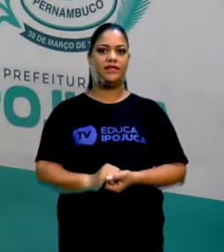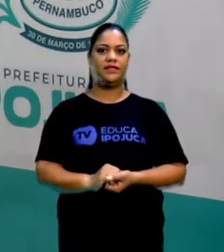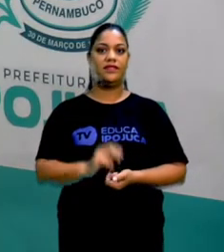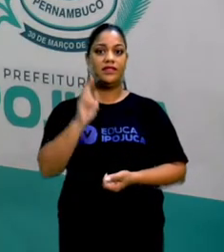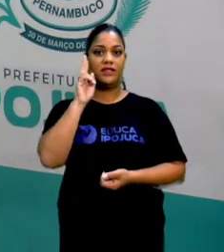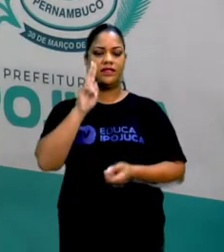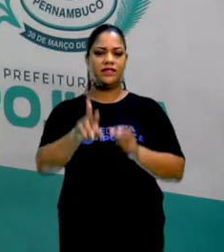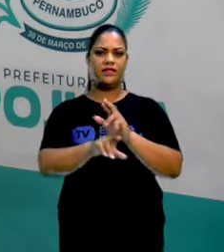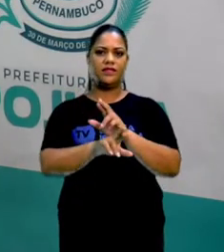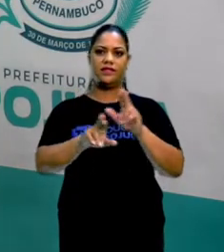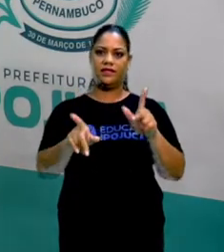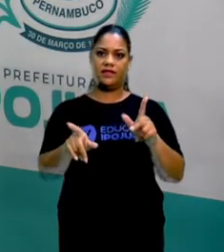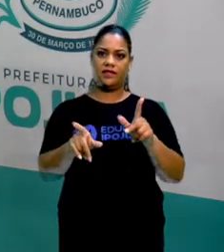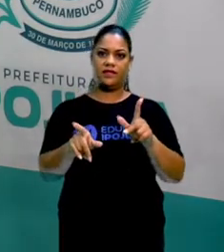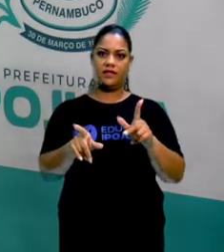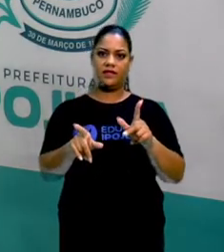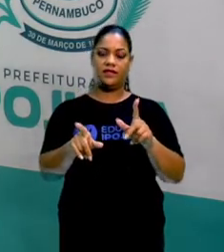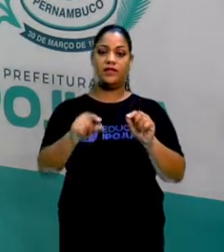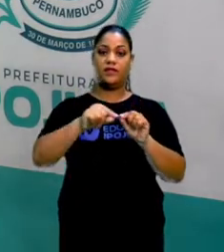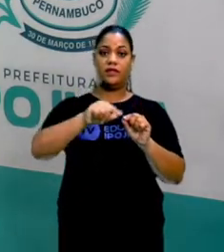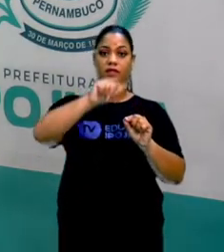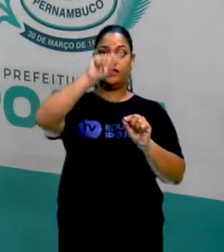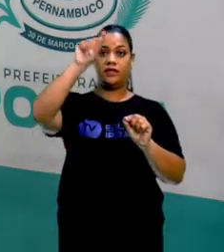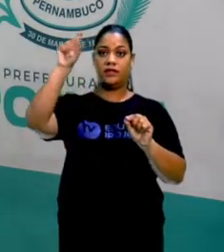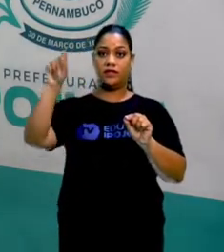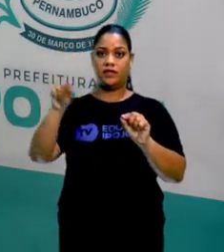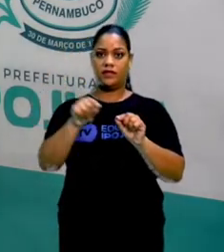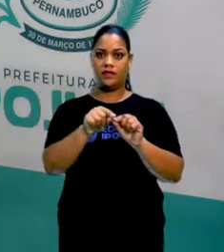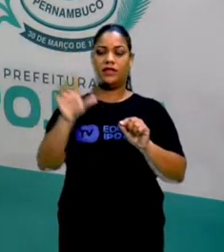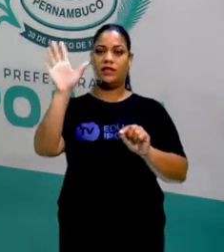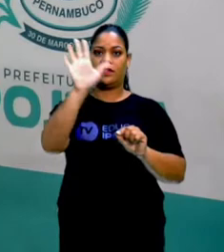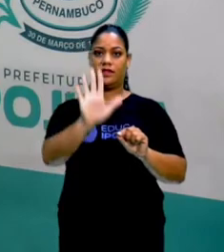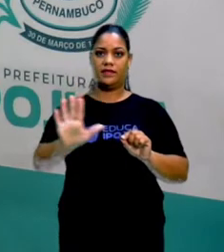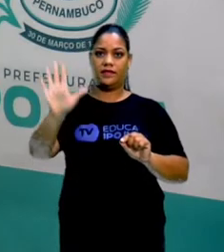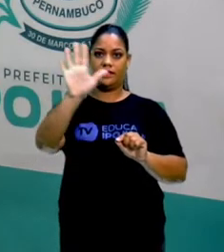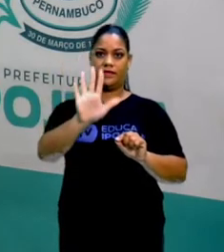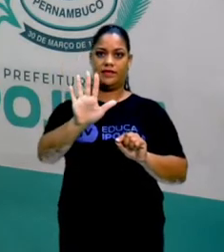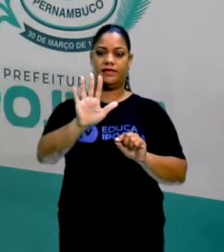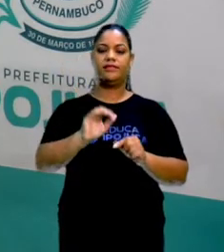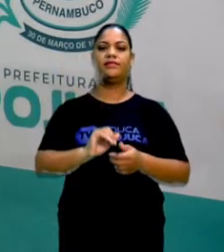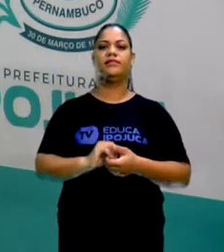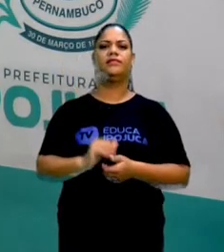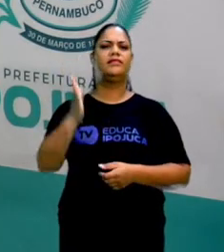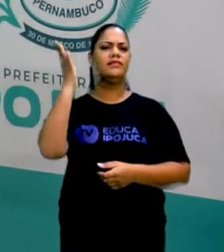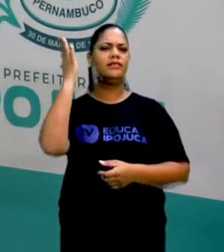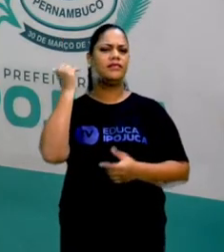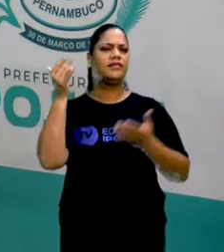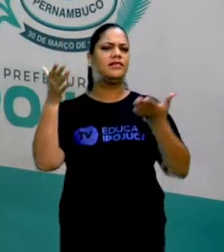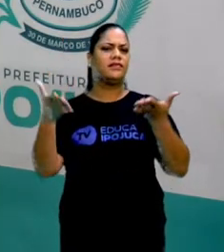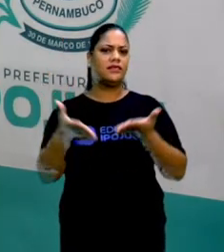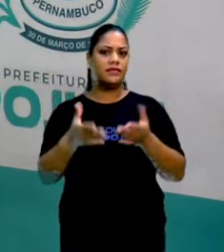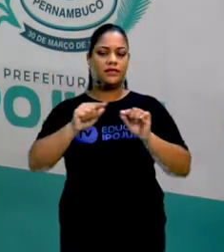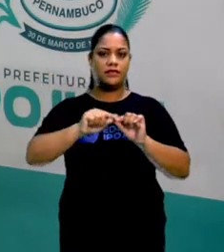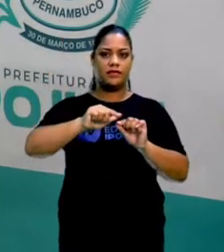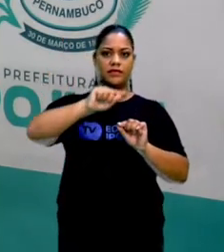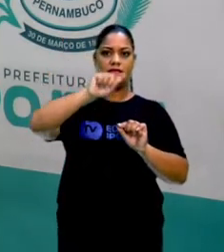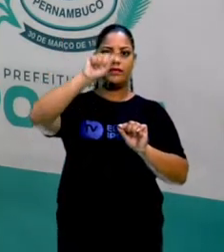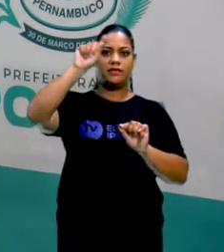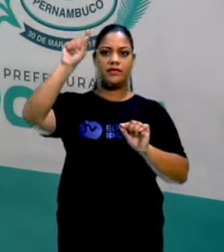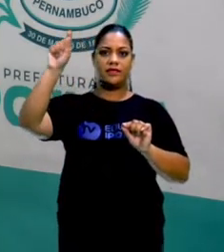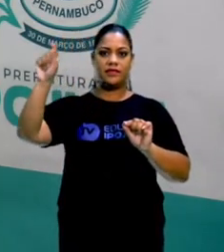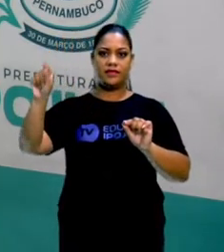a diferença entre circunferência e círculo. A gente sabe agora que circunferência é